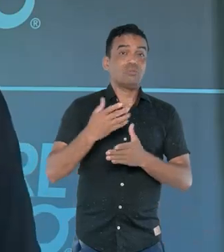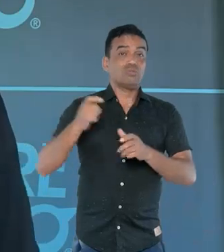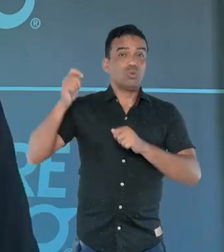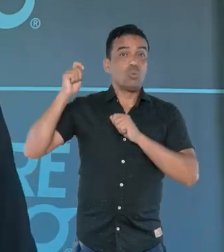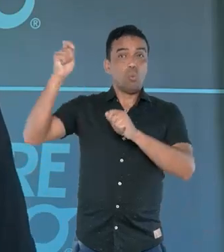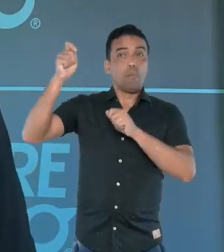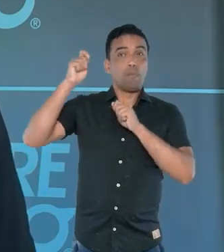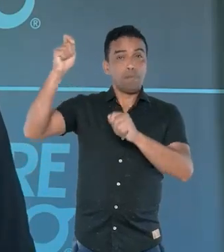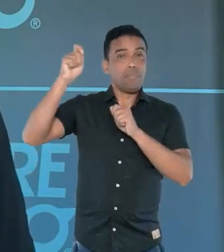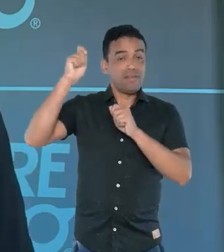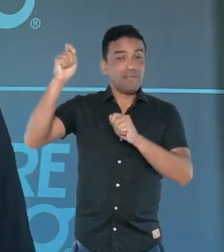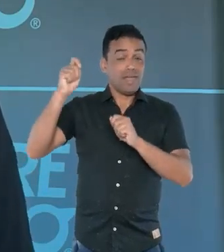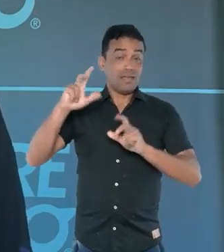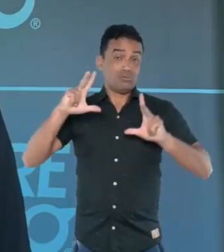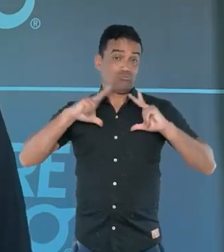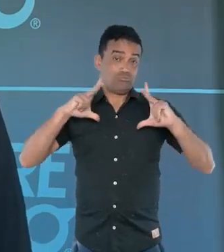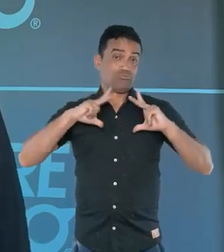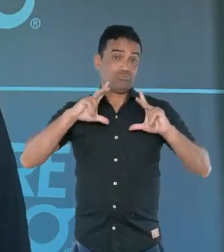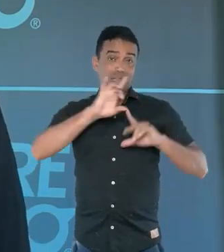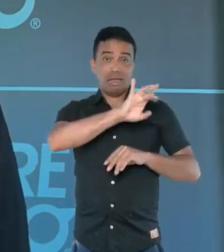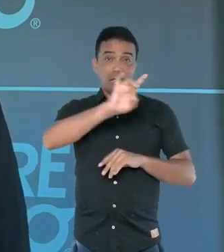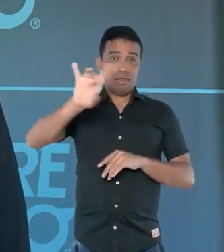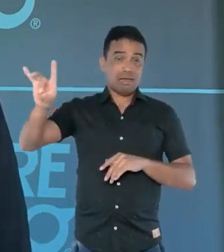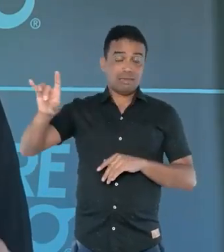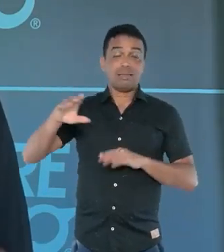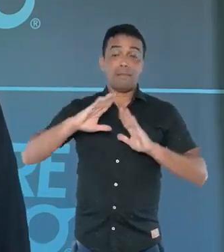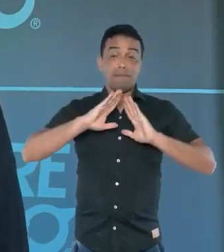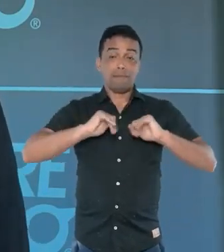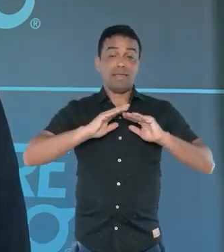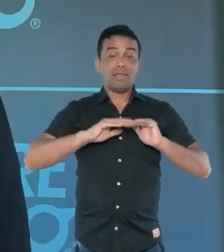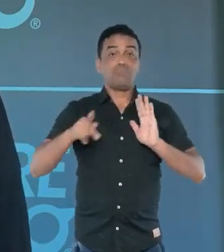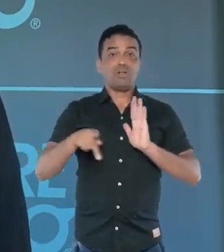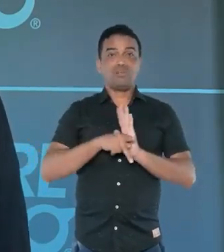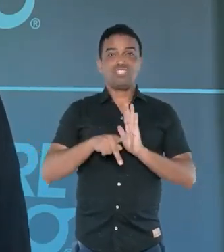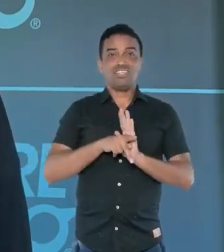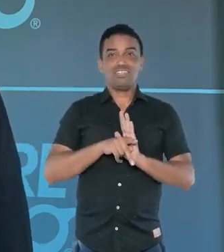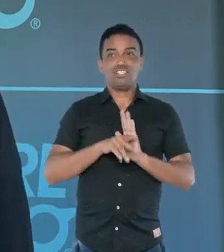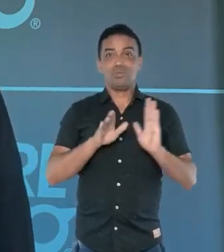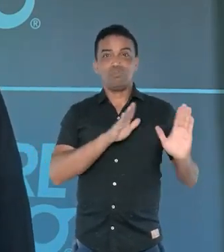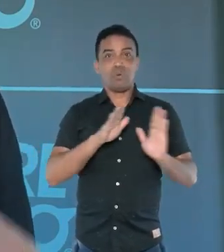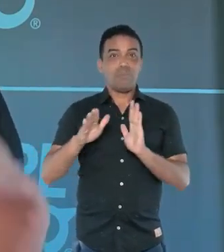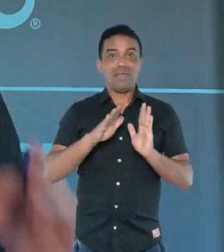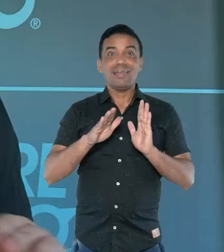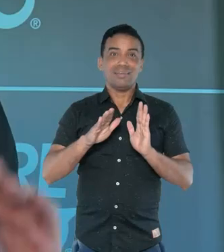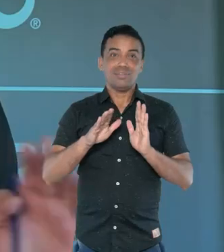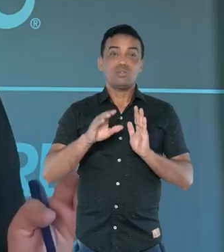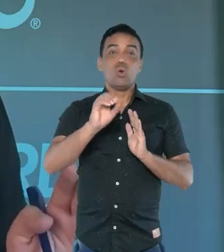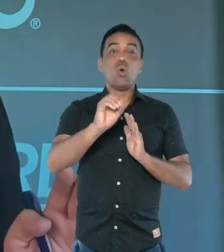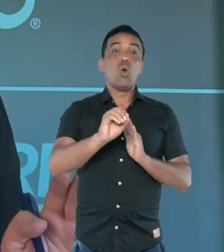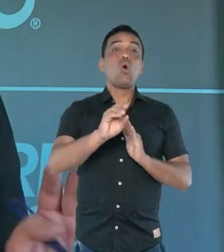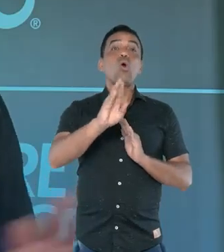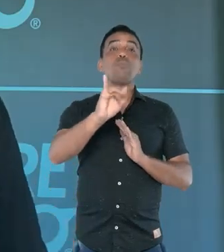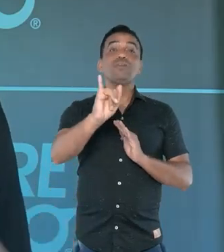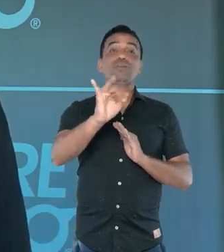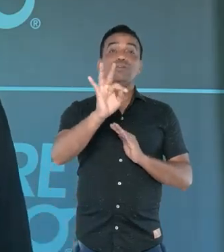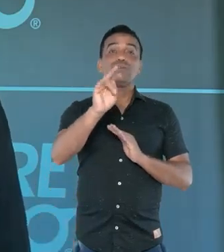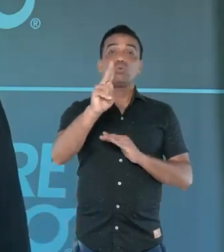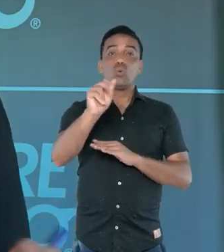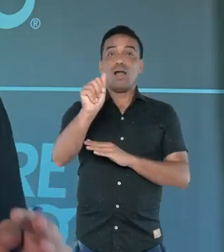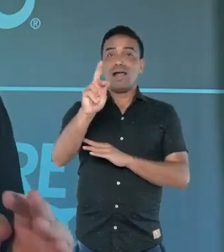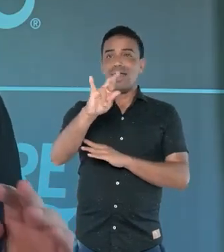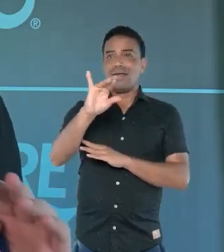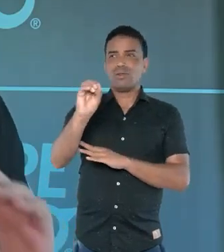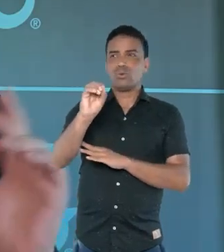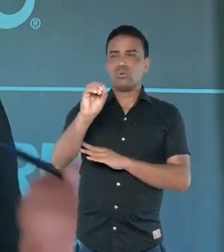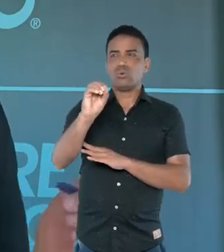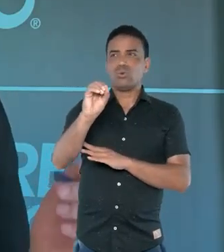outro que eu acho genial, você pede para a gente escrever o nosso próprio obituário. E esse foi um que me pegou de uma